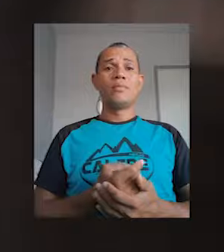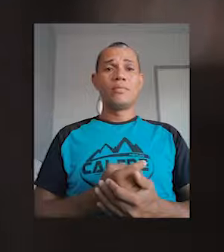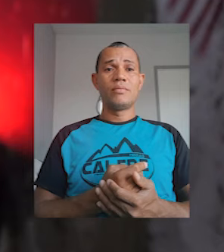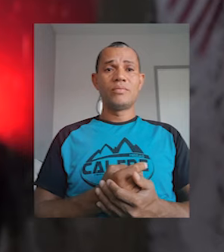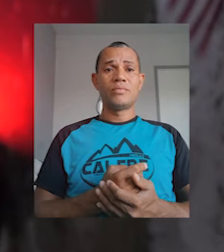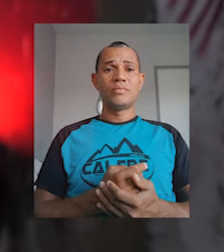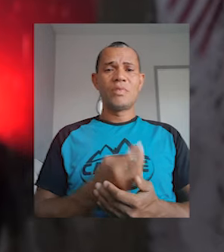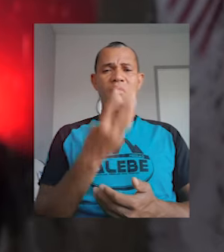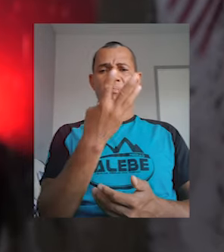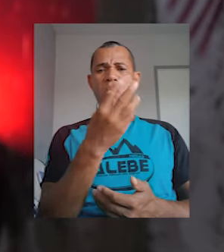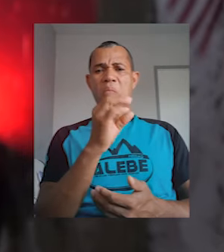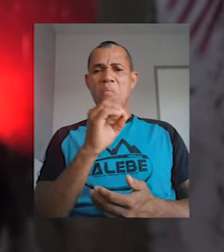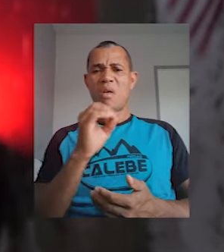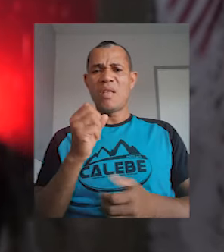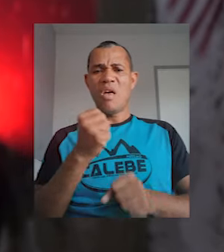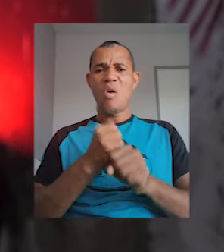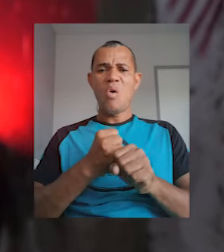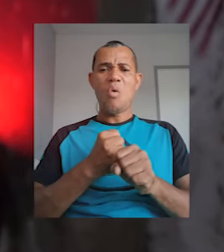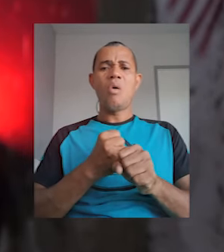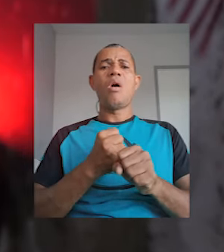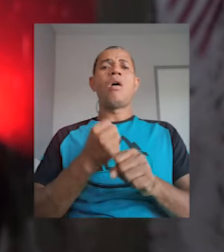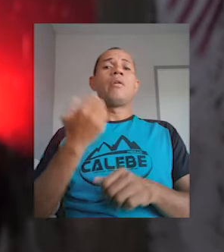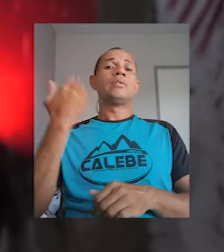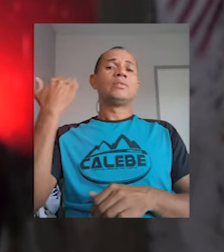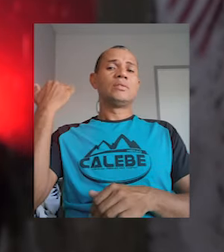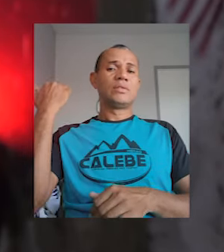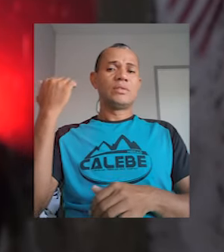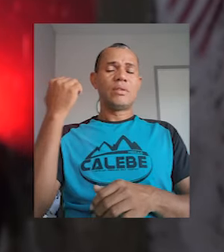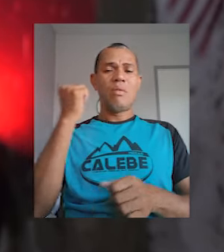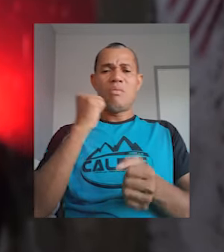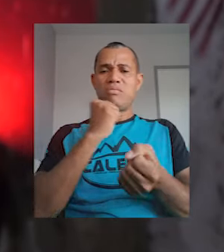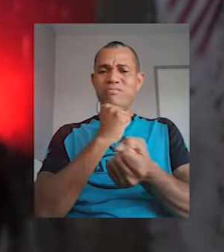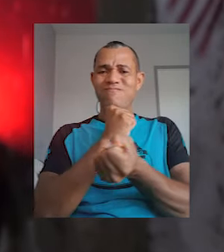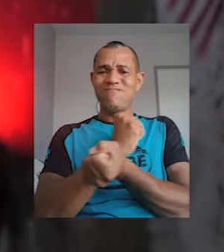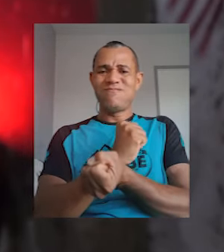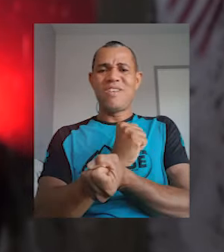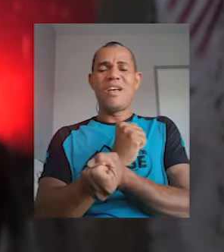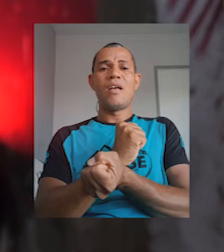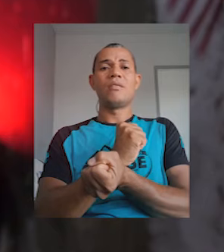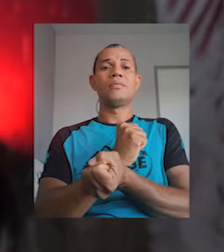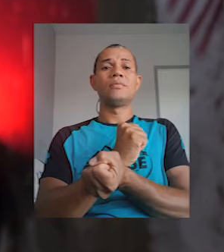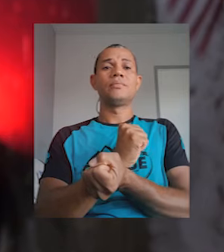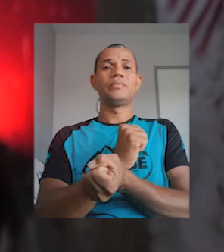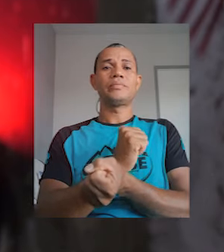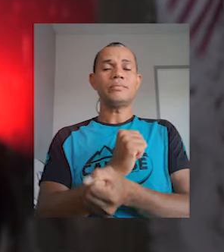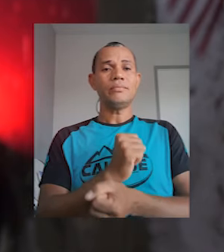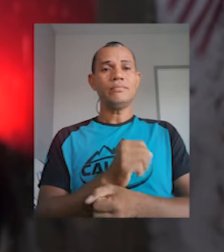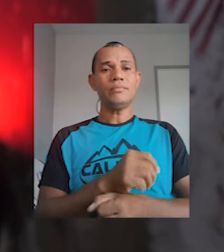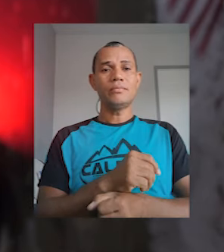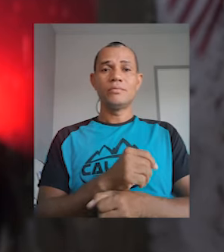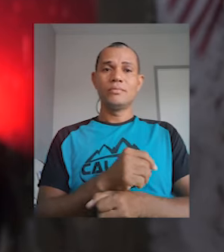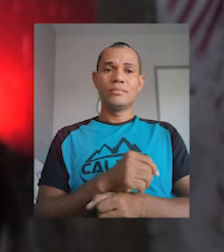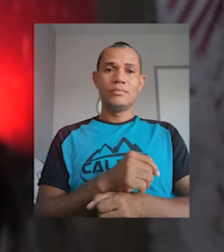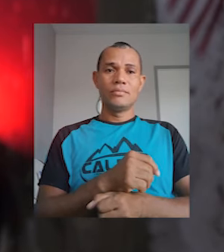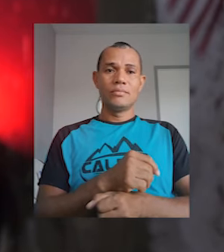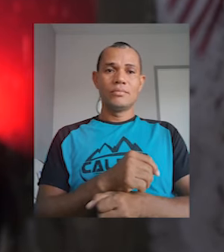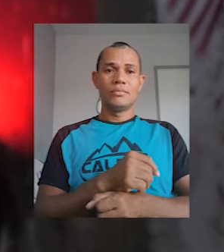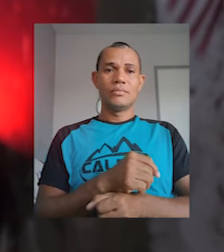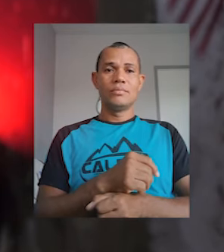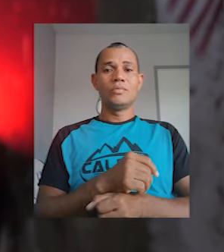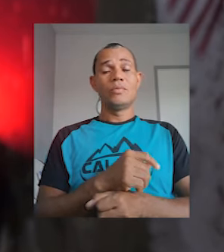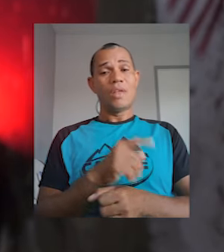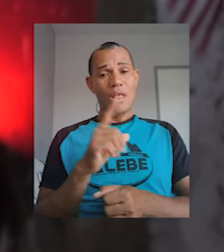gente passou mais de 300 anos na condição de escravizado. Então, não tem